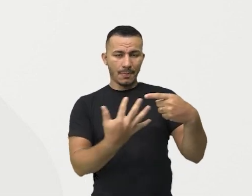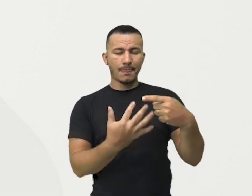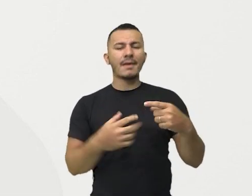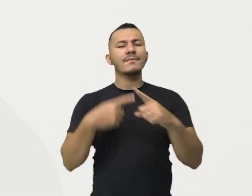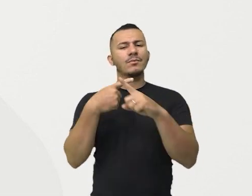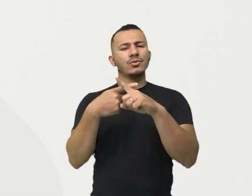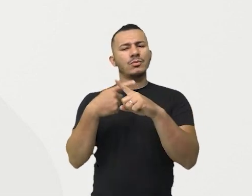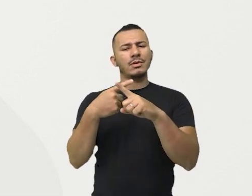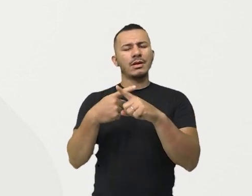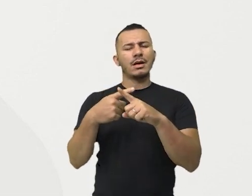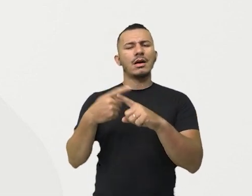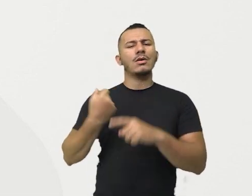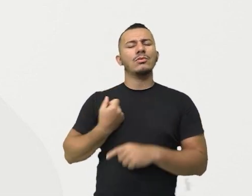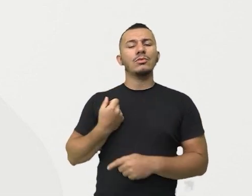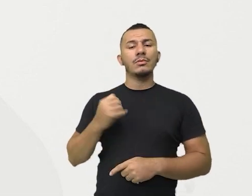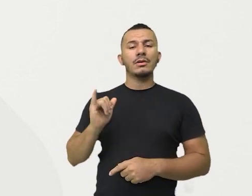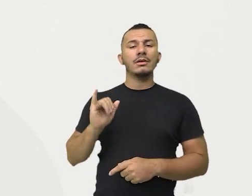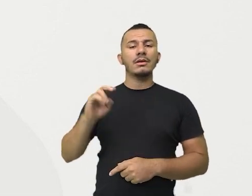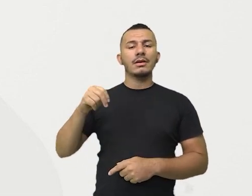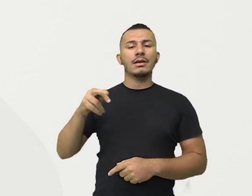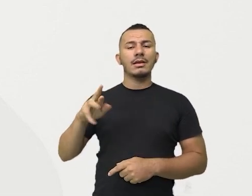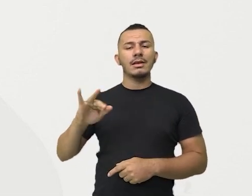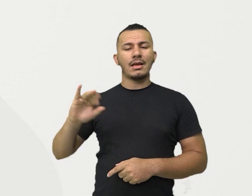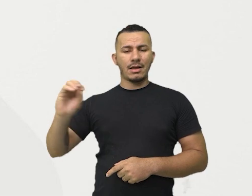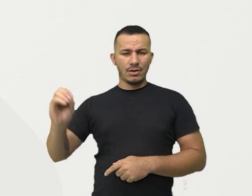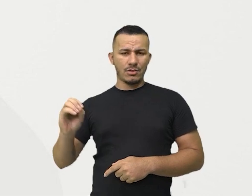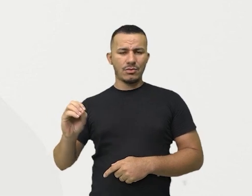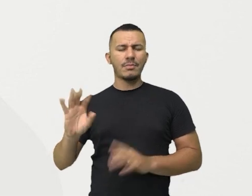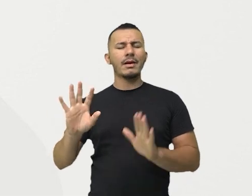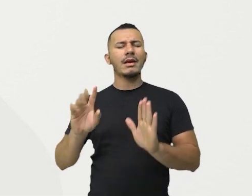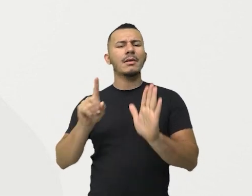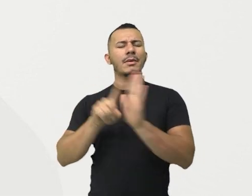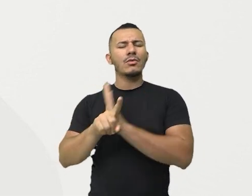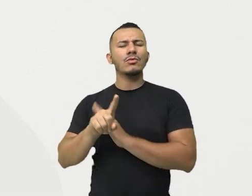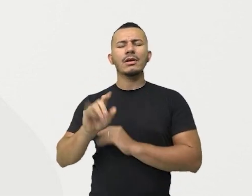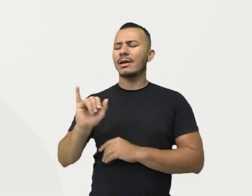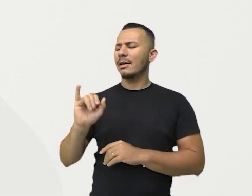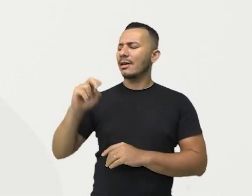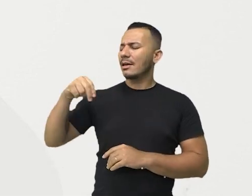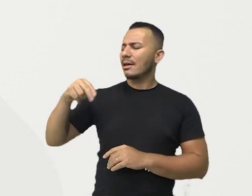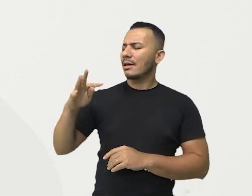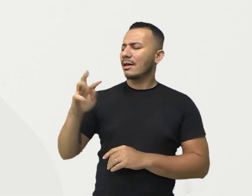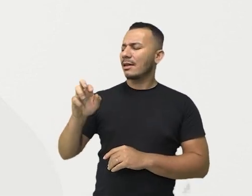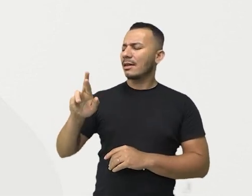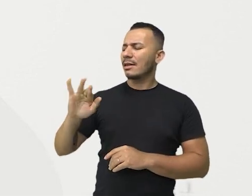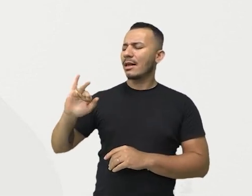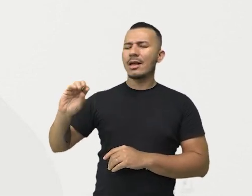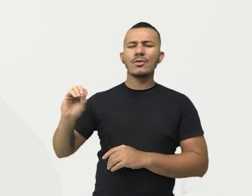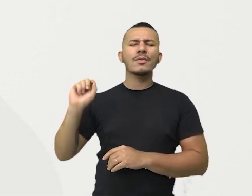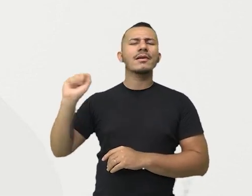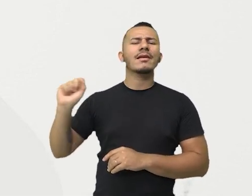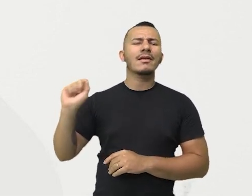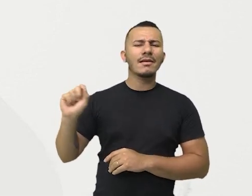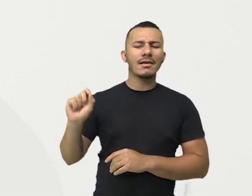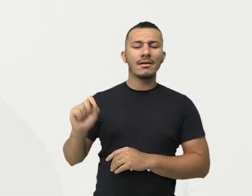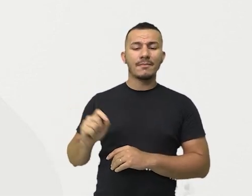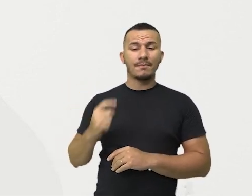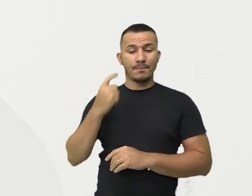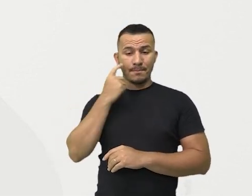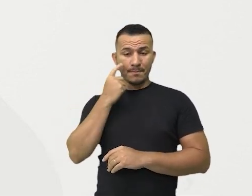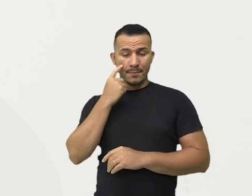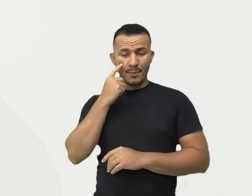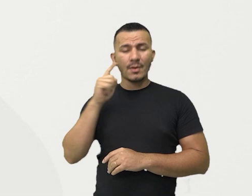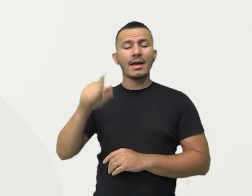Aí tu me pergunta, mas quem é o inteiro? Olha, pessoal, desta vez, na nossa situação problema, o